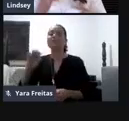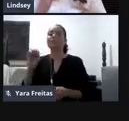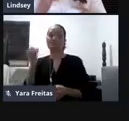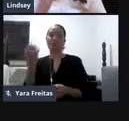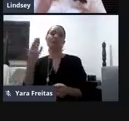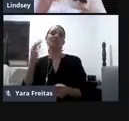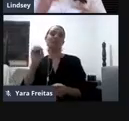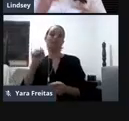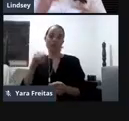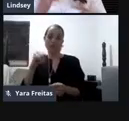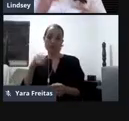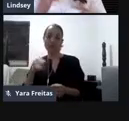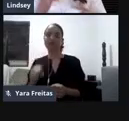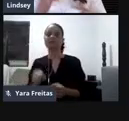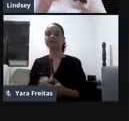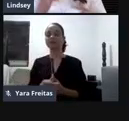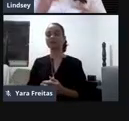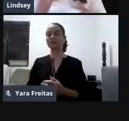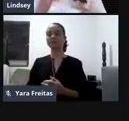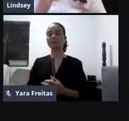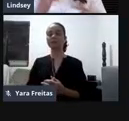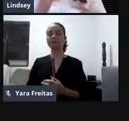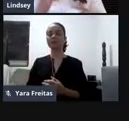que estavam com a